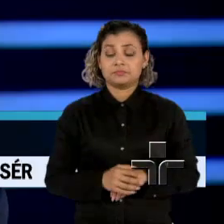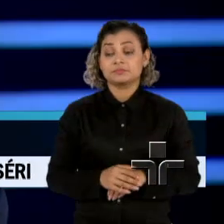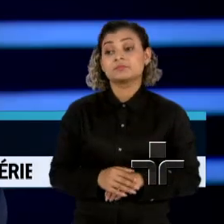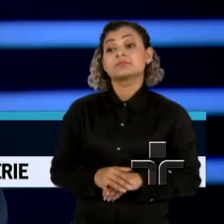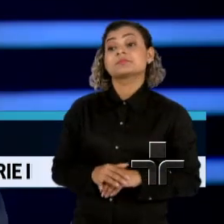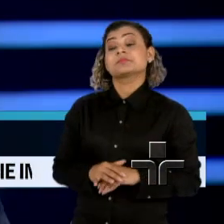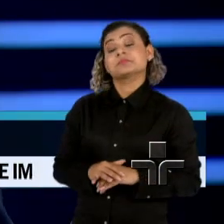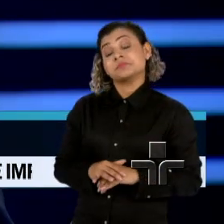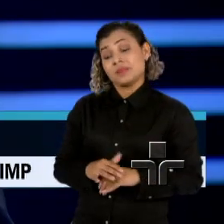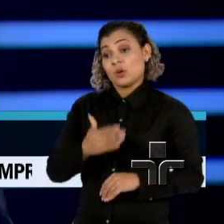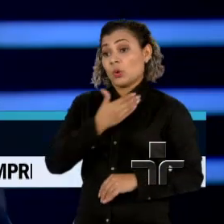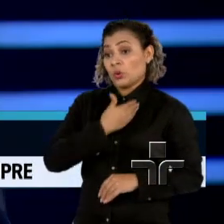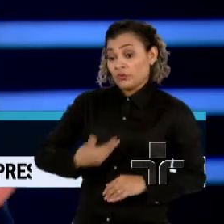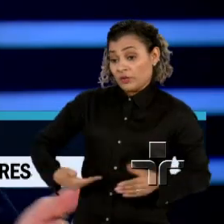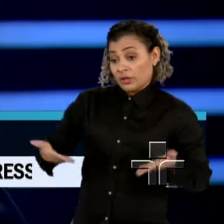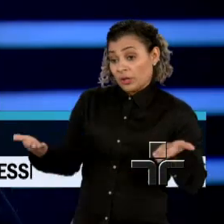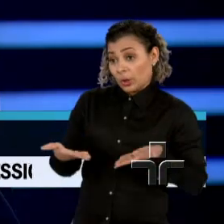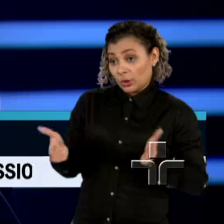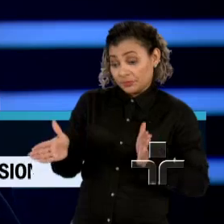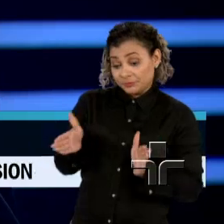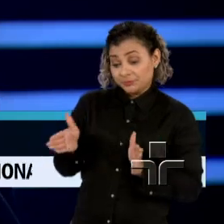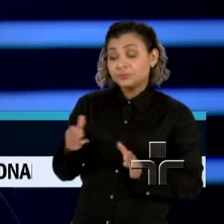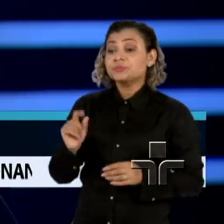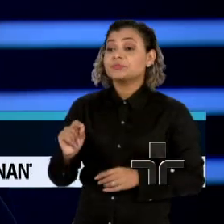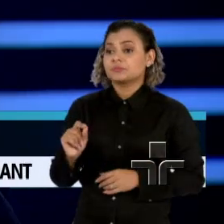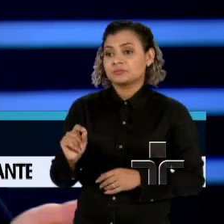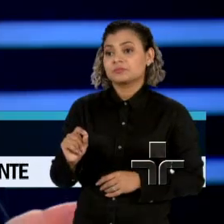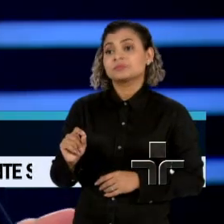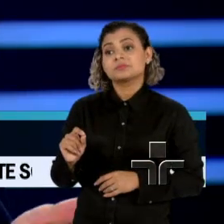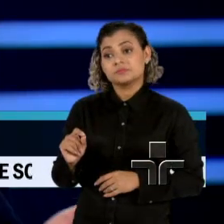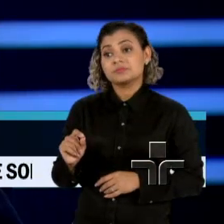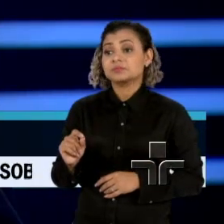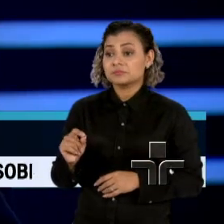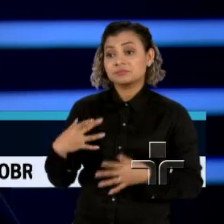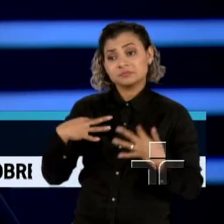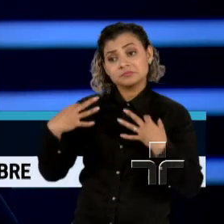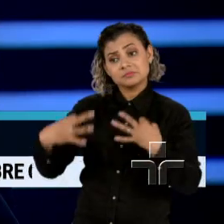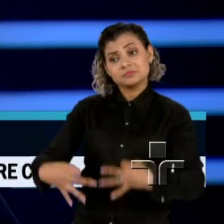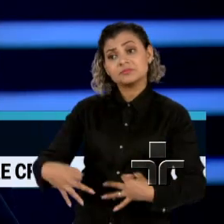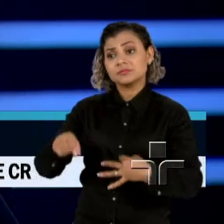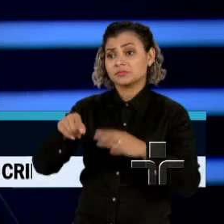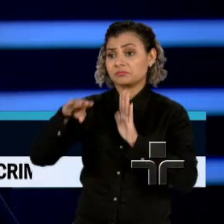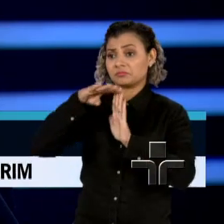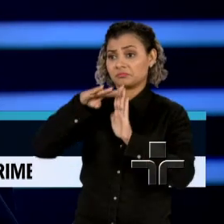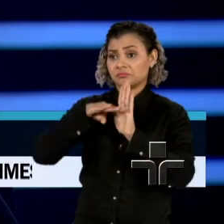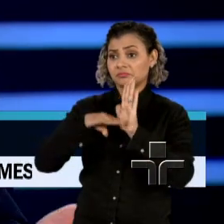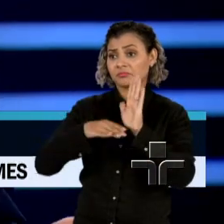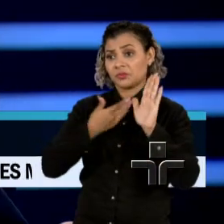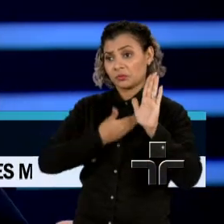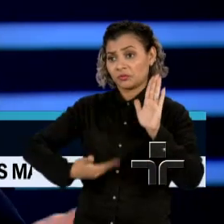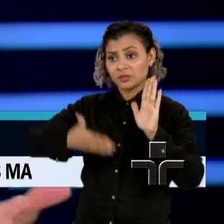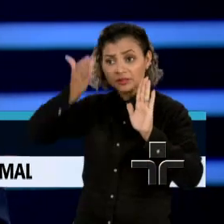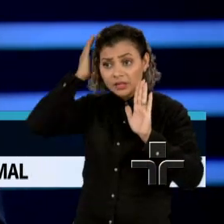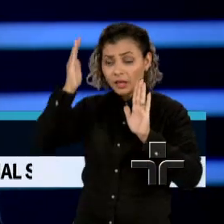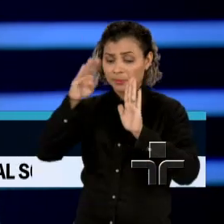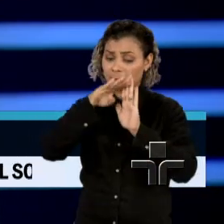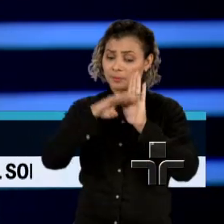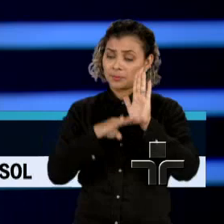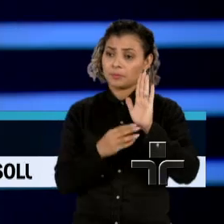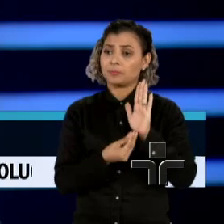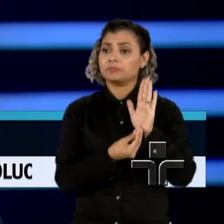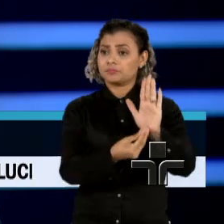andando nesse governo, em grande medida, se refere corretamente à agenda que o governo Temer deixou, né? Não